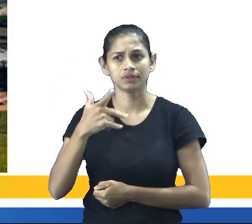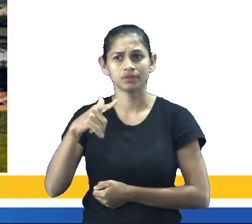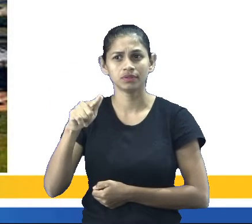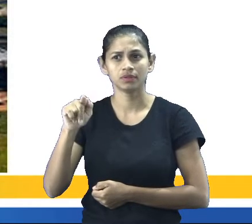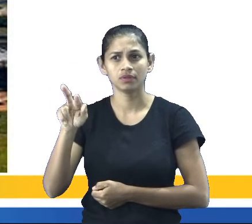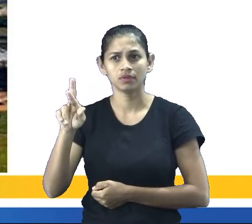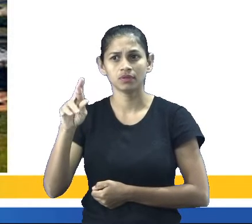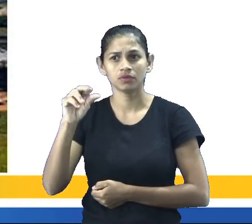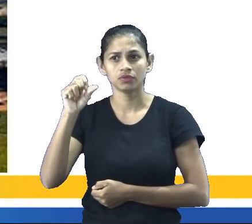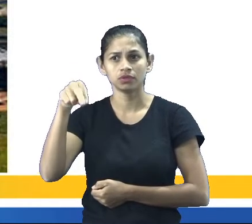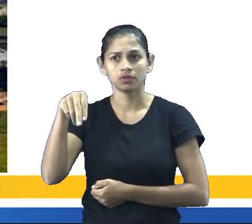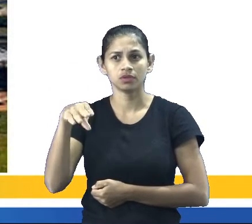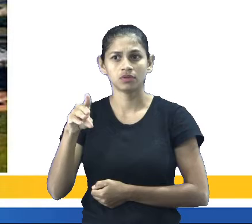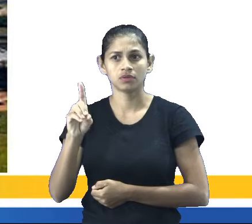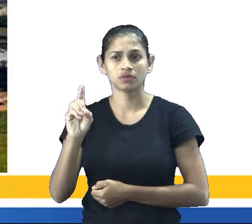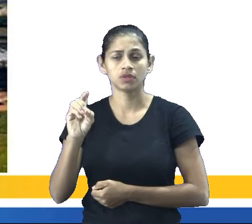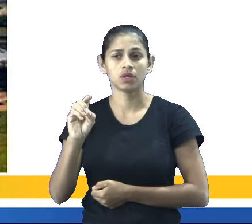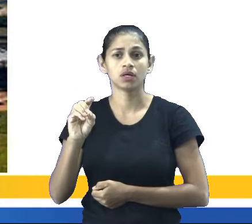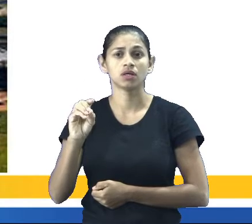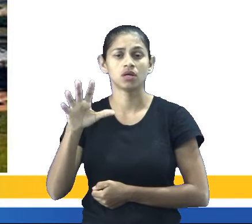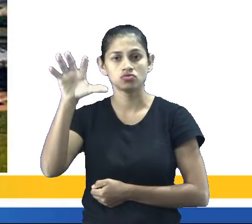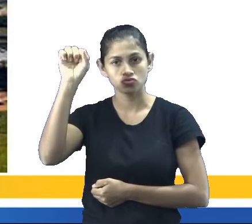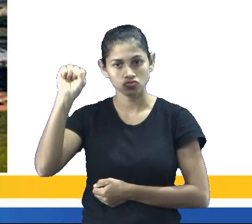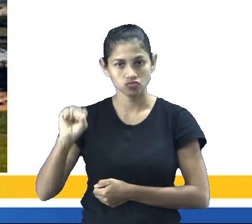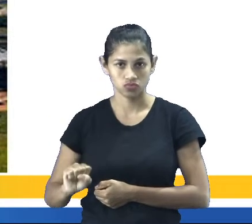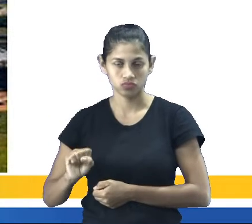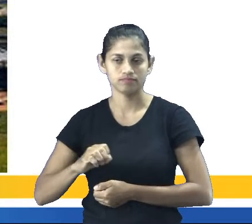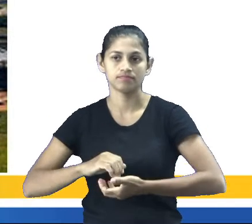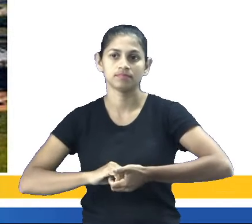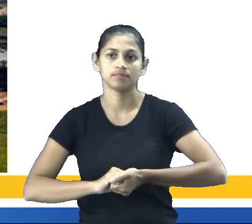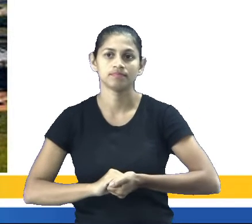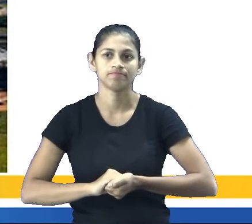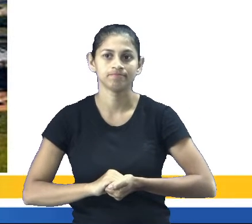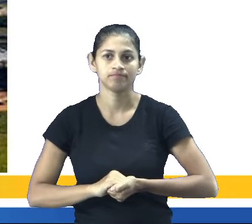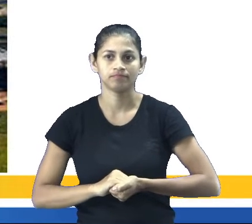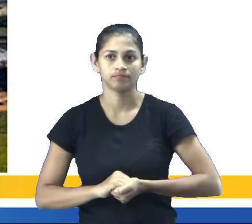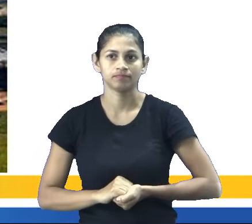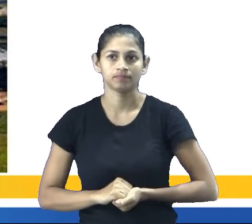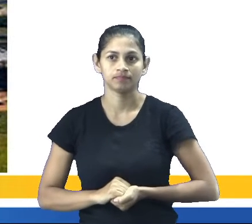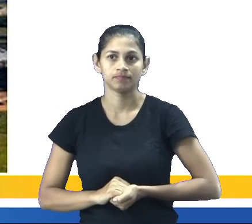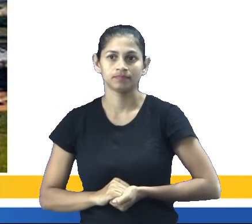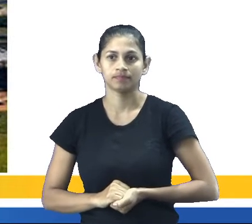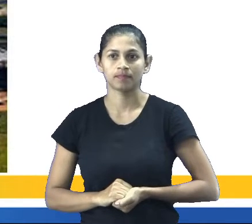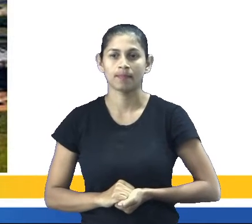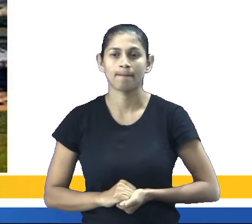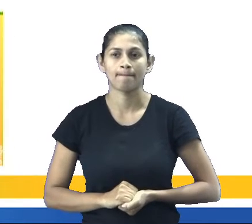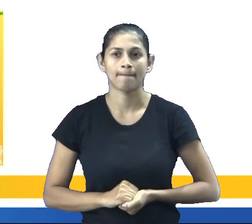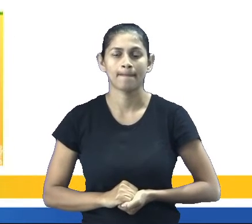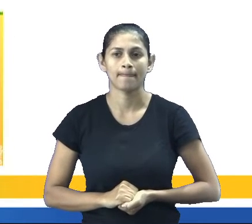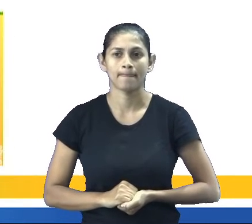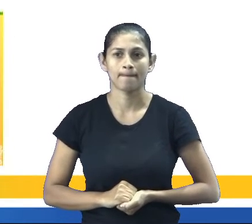né, sendo produzidas aqui no nosso país. Então aqui a gente tem uma termoelétrica.